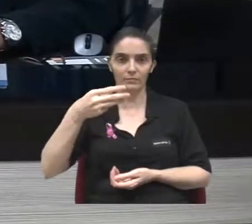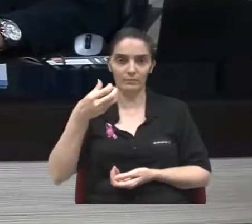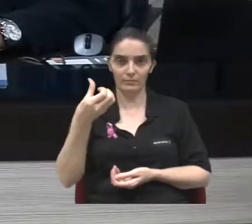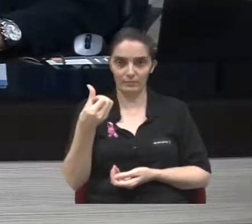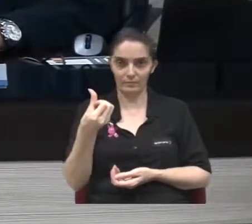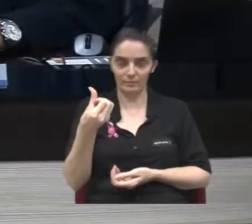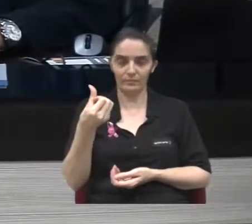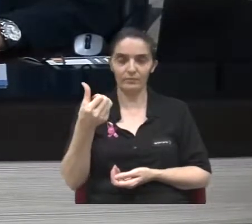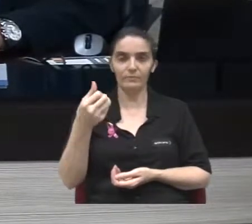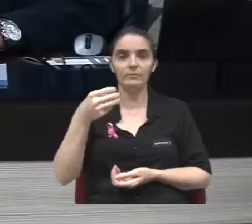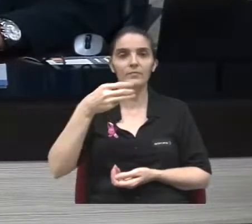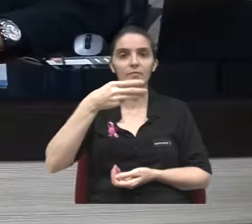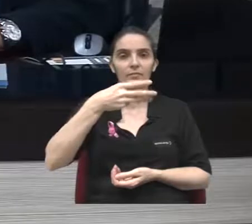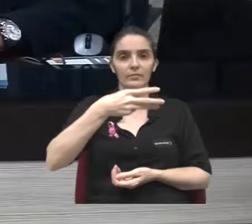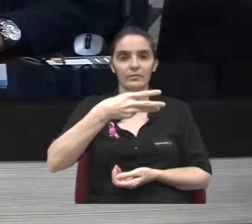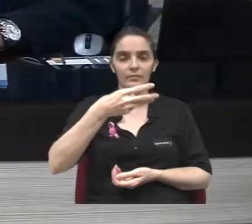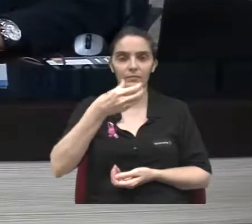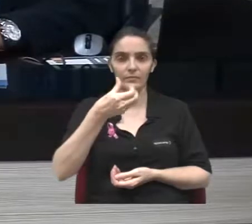3636/19.